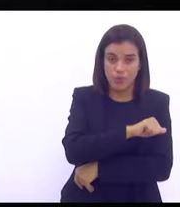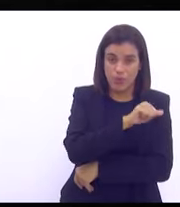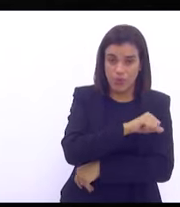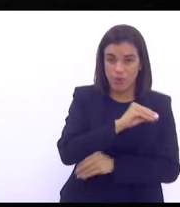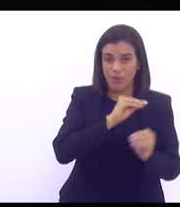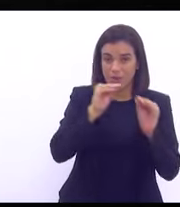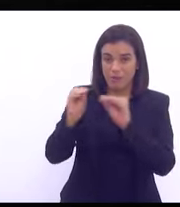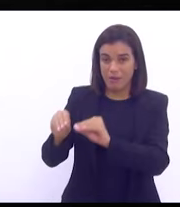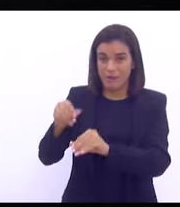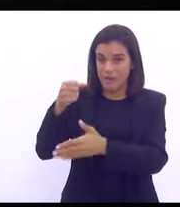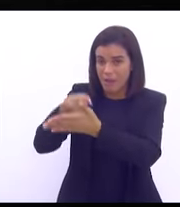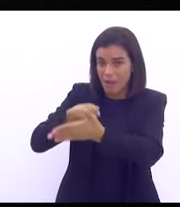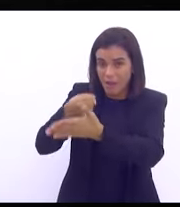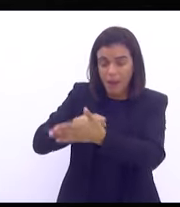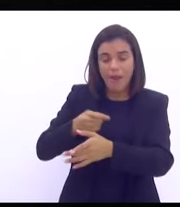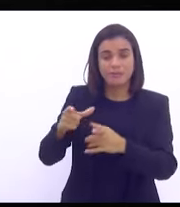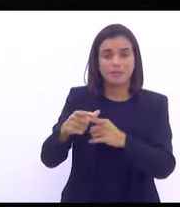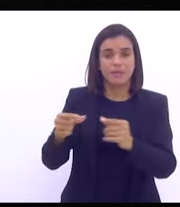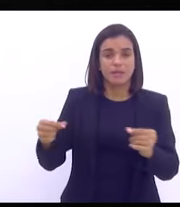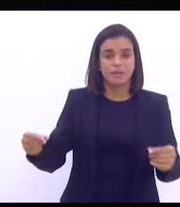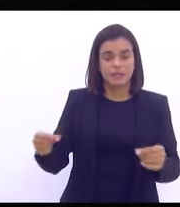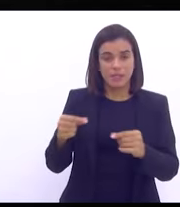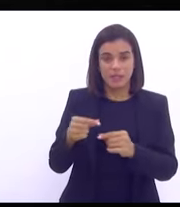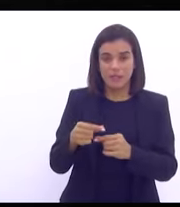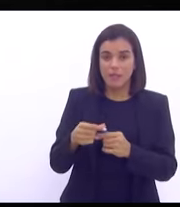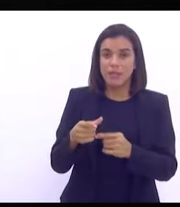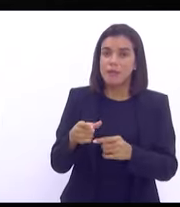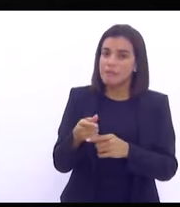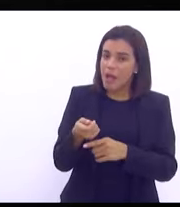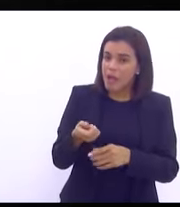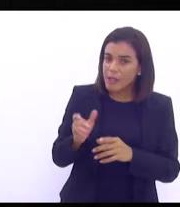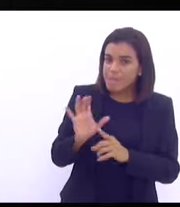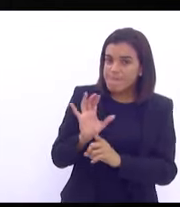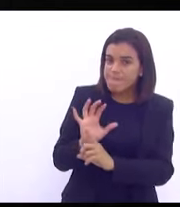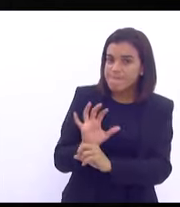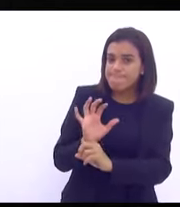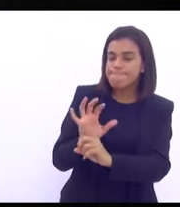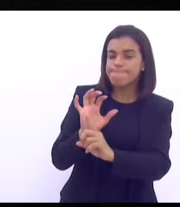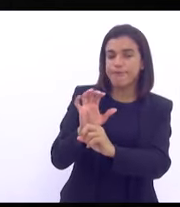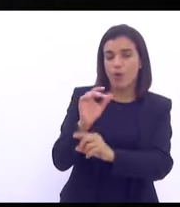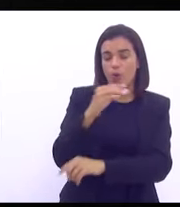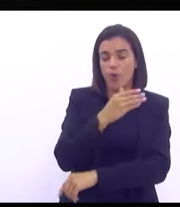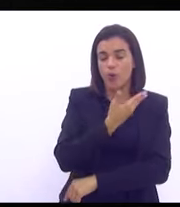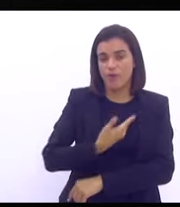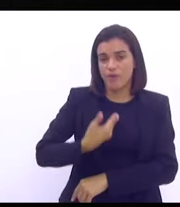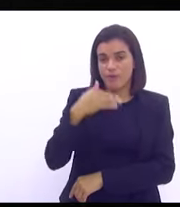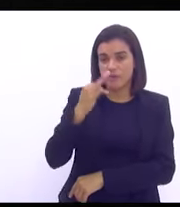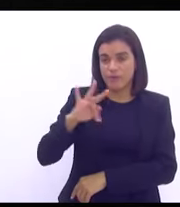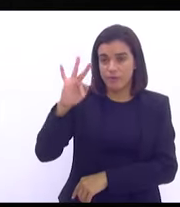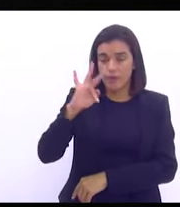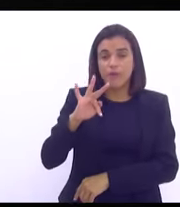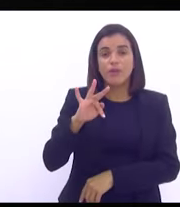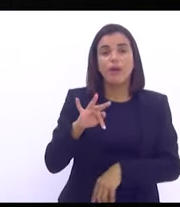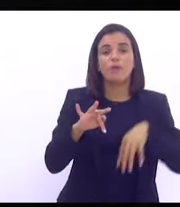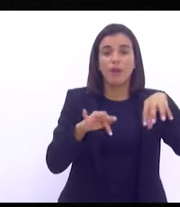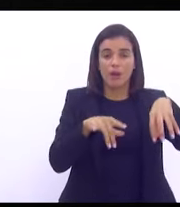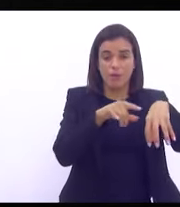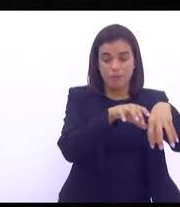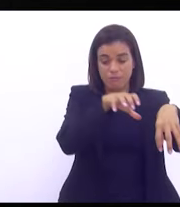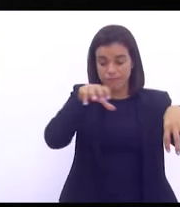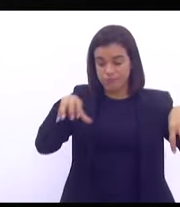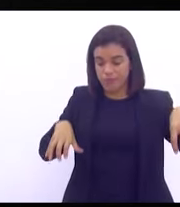briguem lá em Brasília, para que force a barra junto ao governo federal, para que se coloque aqui no Rio de Janeiro uma subsede da